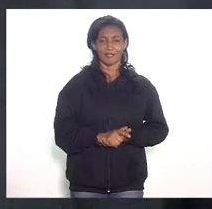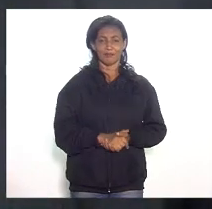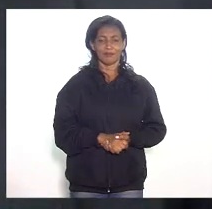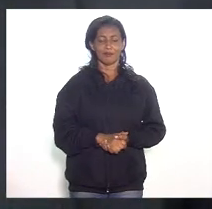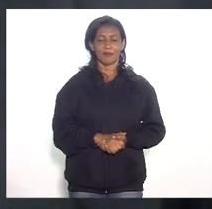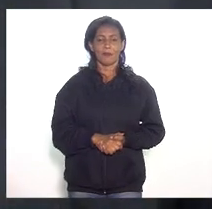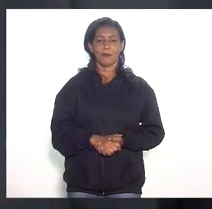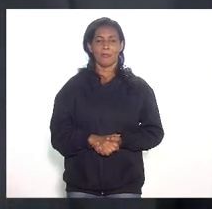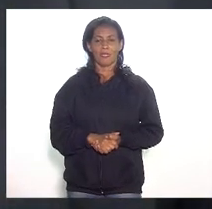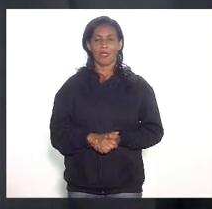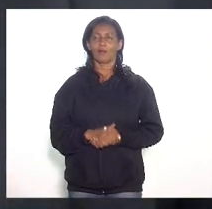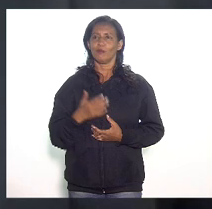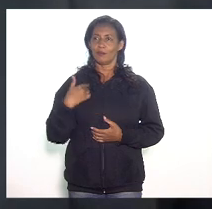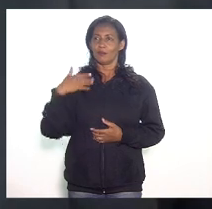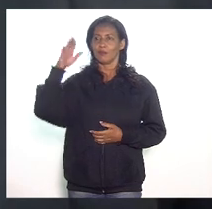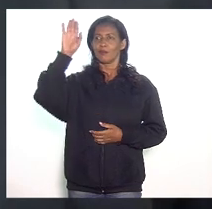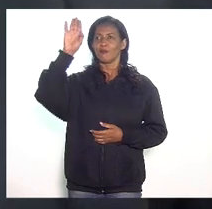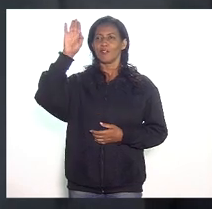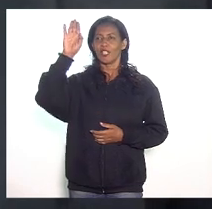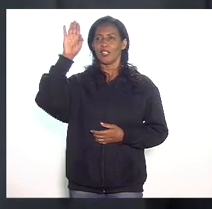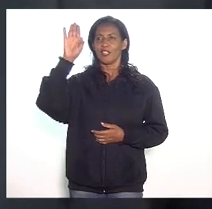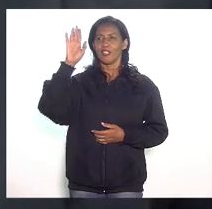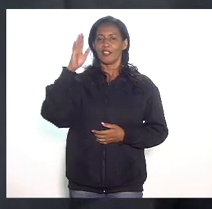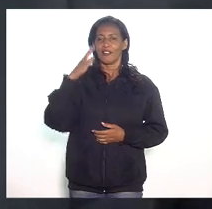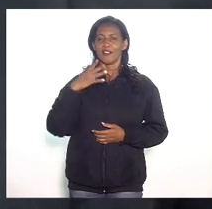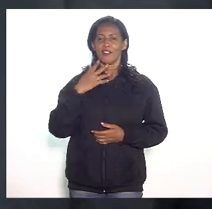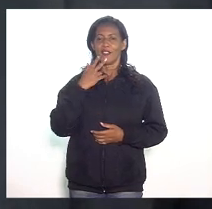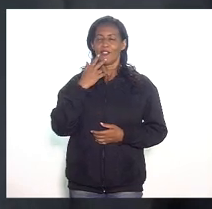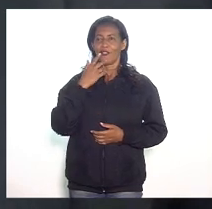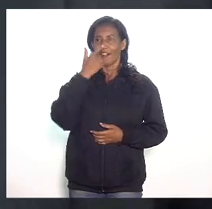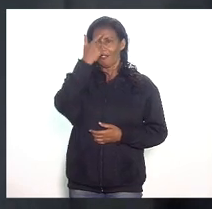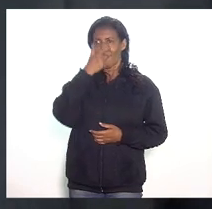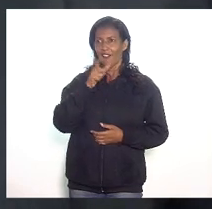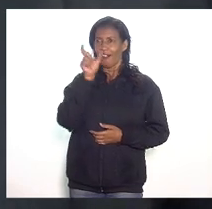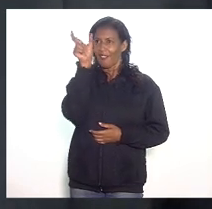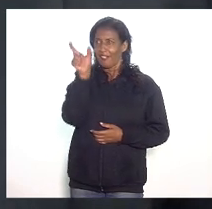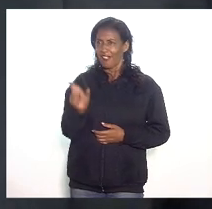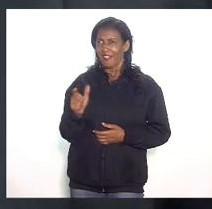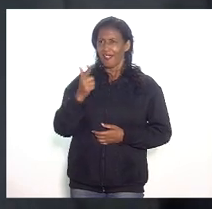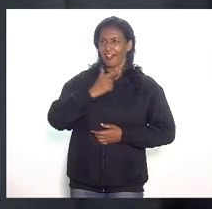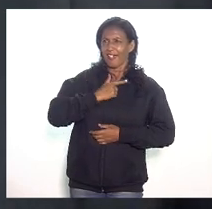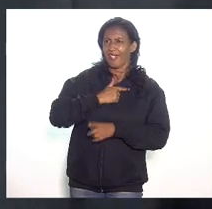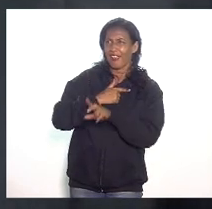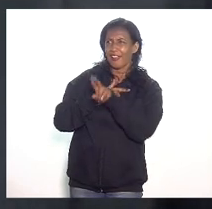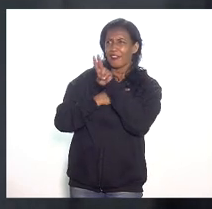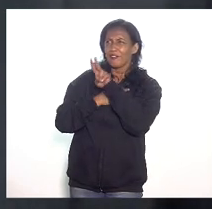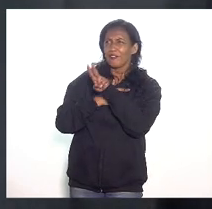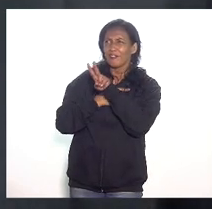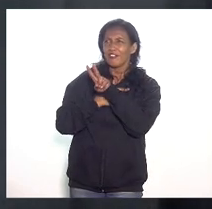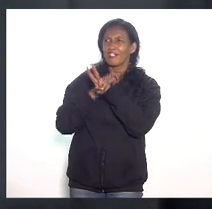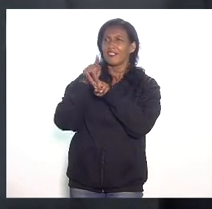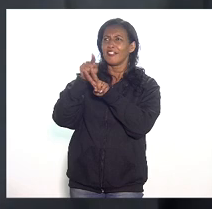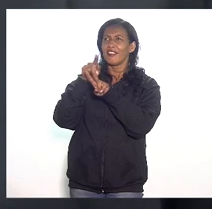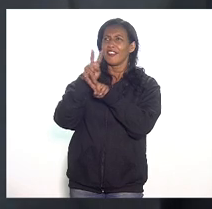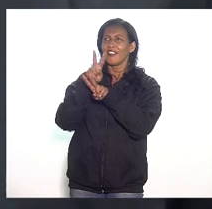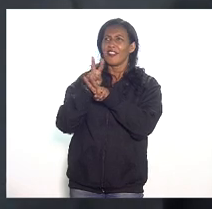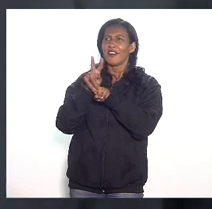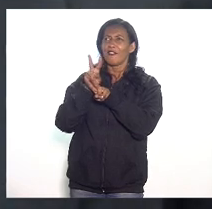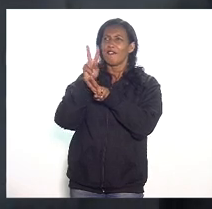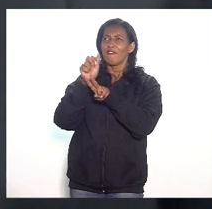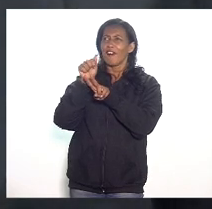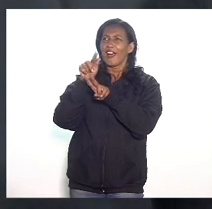Permite uma parte, deputado, eu não placa. Falando em cara feia, no quadradinho do Valdo Seaza apareceu ninguém mais, ninguém menos que Wagner Victor.